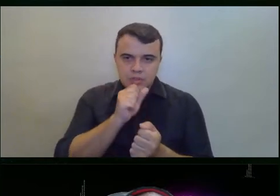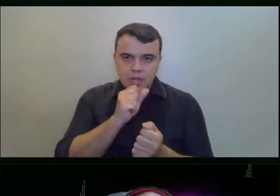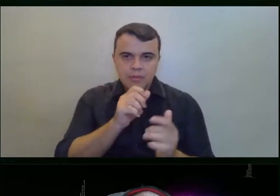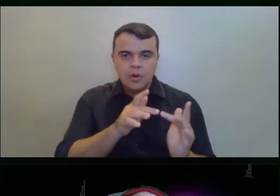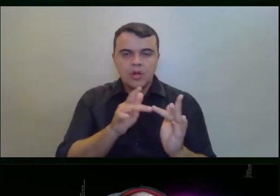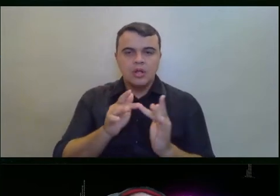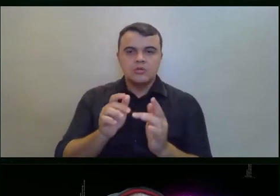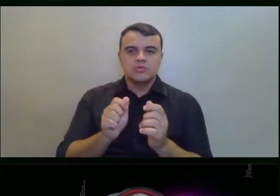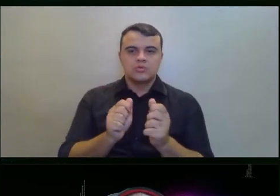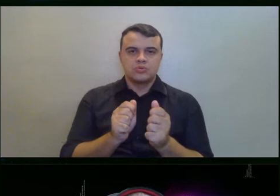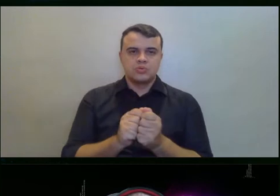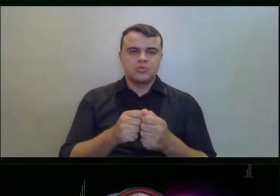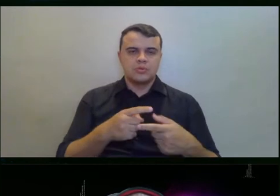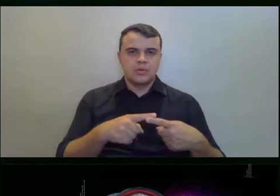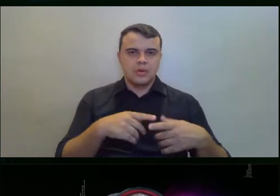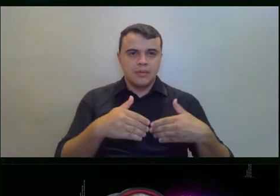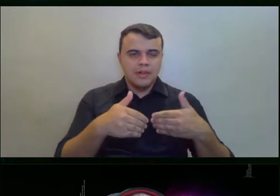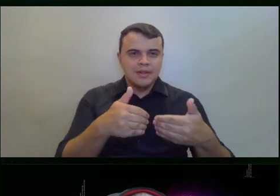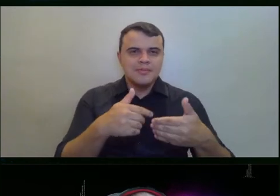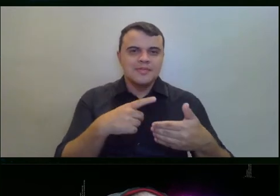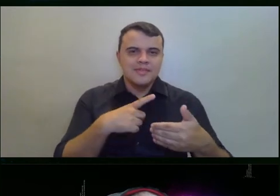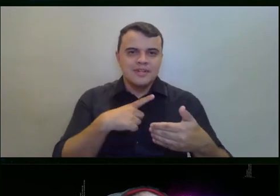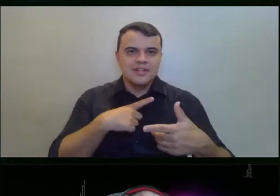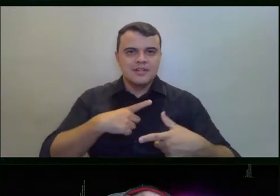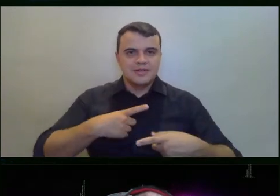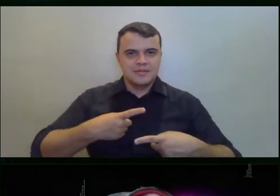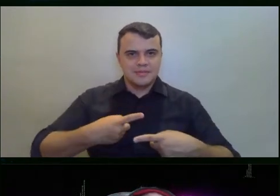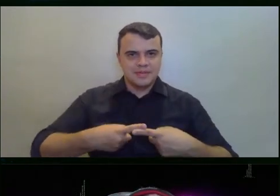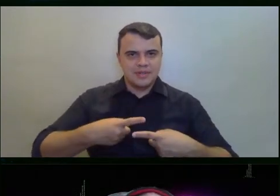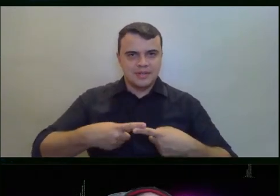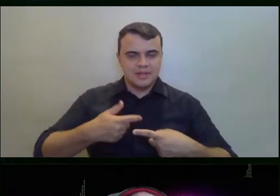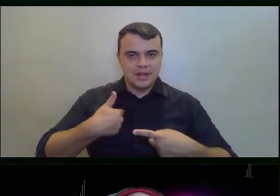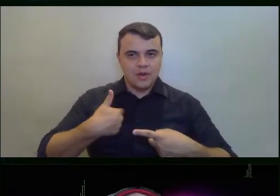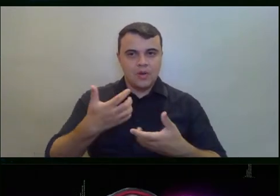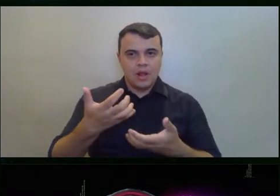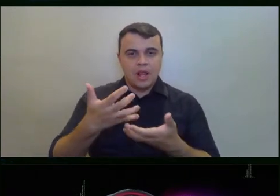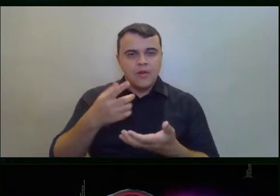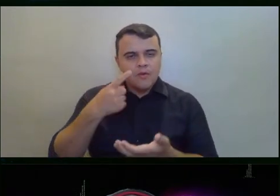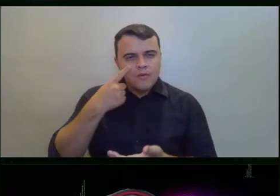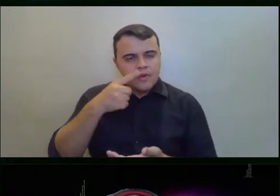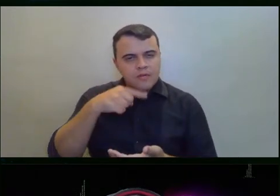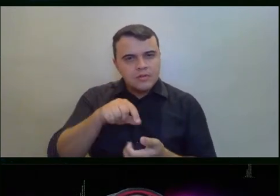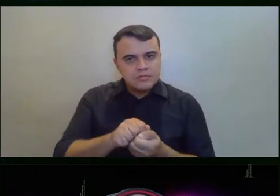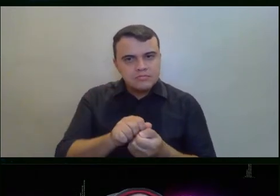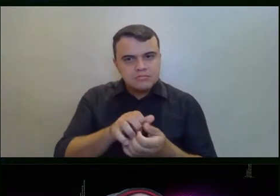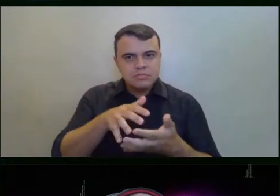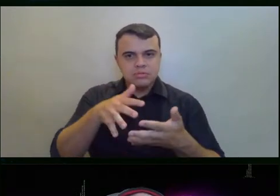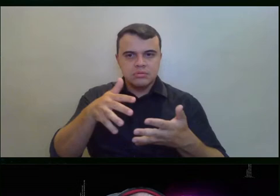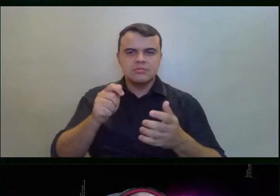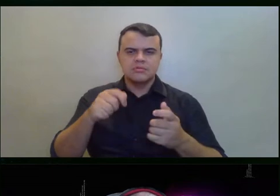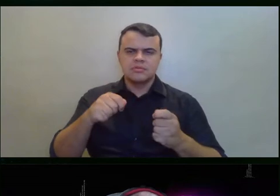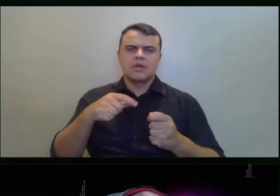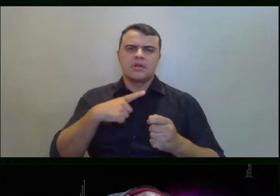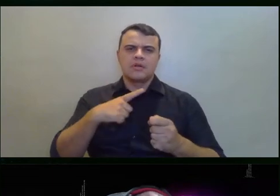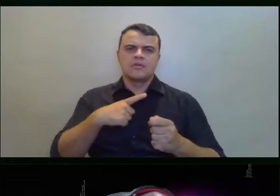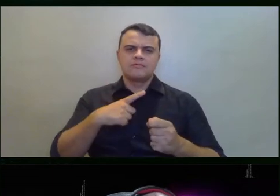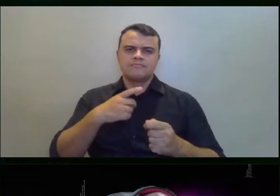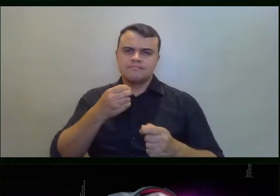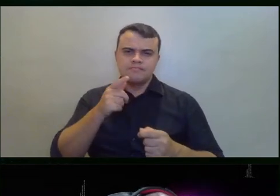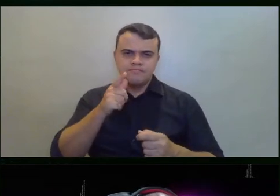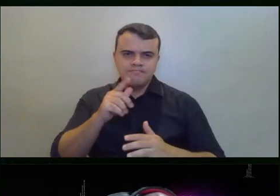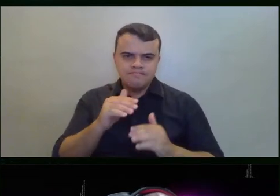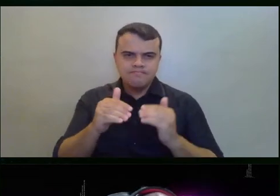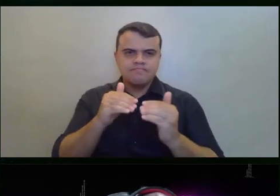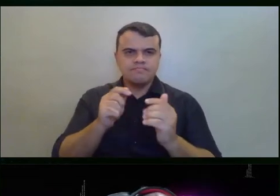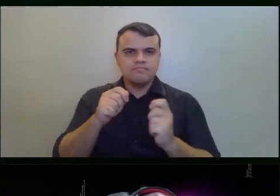aguentar por muito tempo porque eu quero ver você brilhando quero ver você lá em lá nas alturas quero que